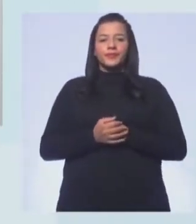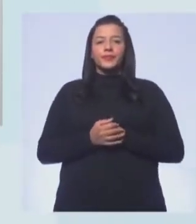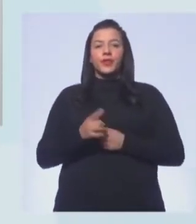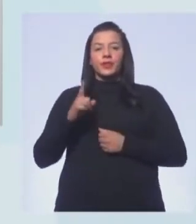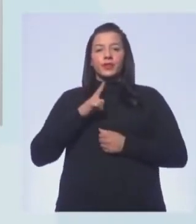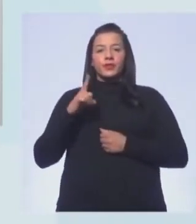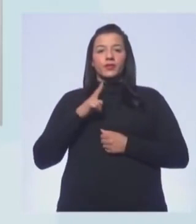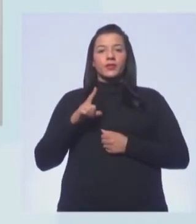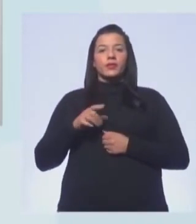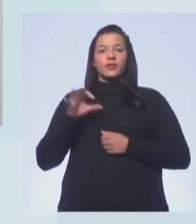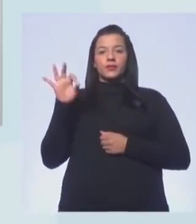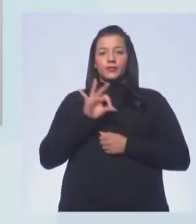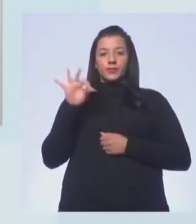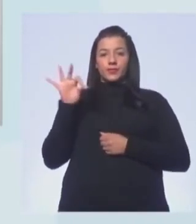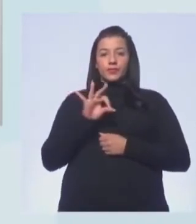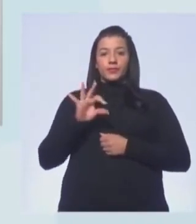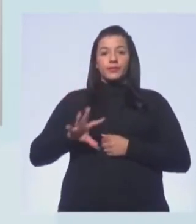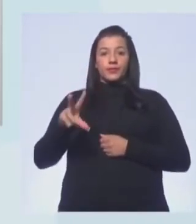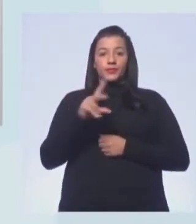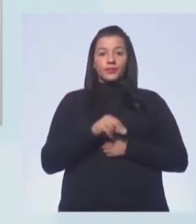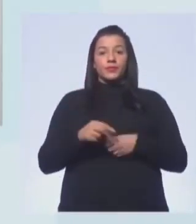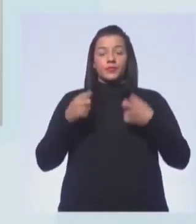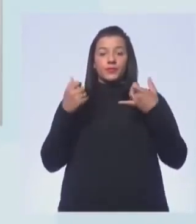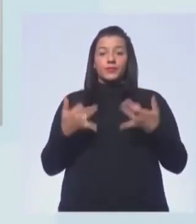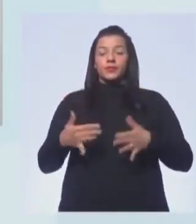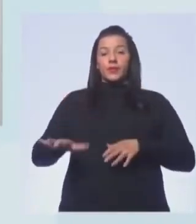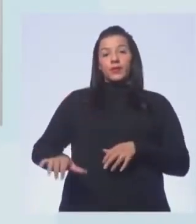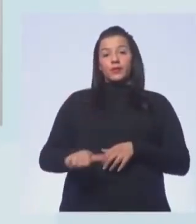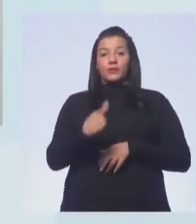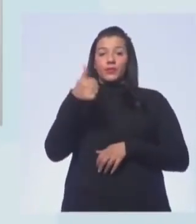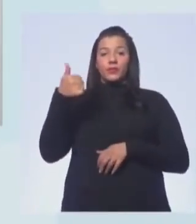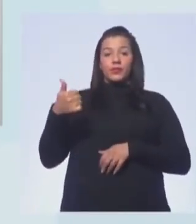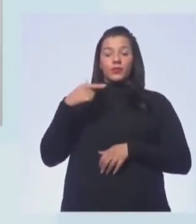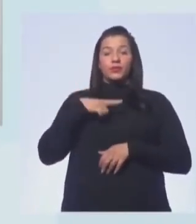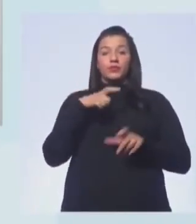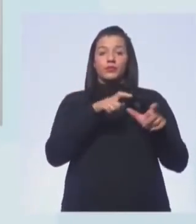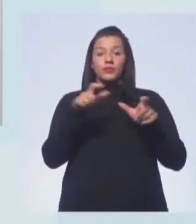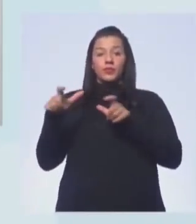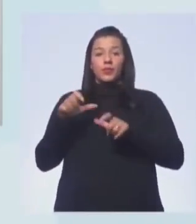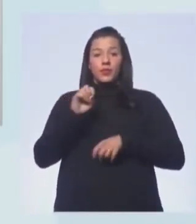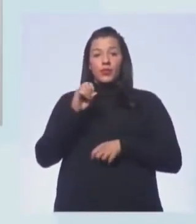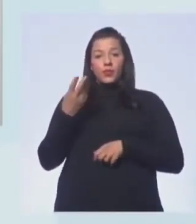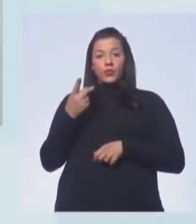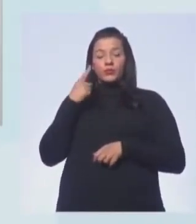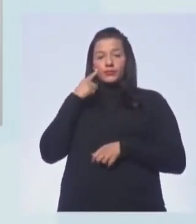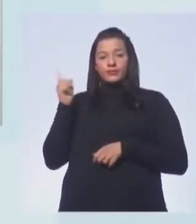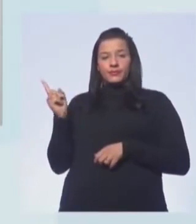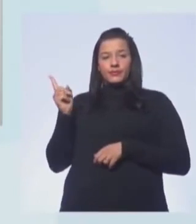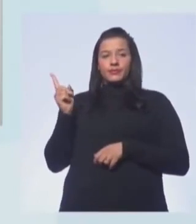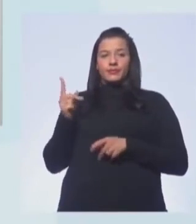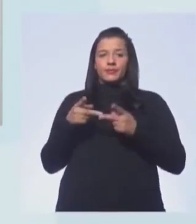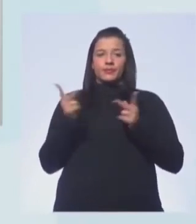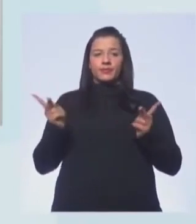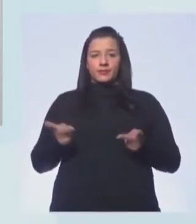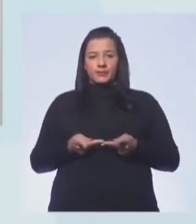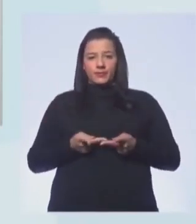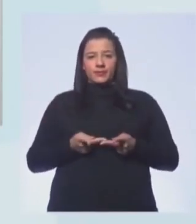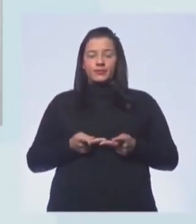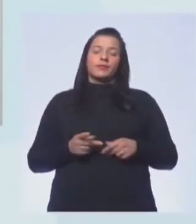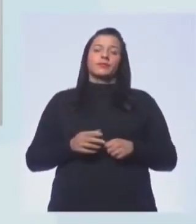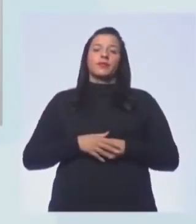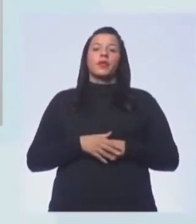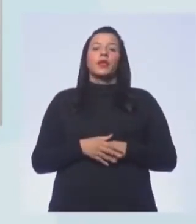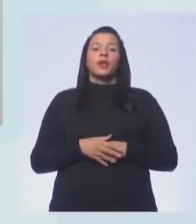professora. Então, quando você for escolher os gráficos de porcentagem, o melhor é o de setores ou gráfico de pizza, como a gente costuma falar. Então, ali temos